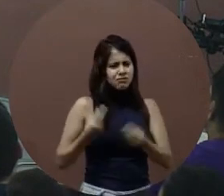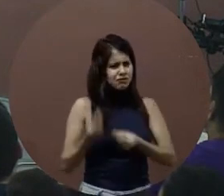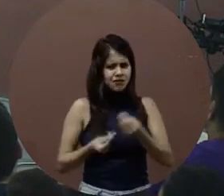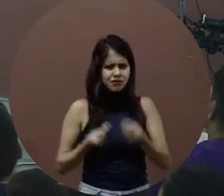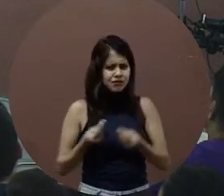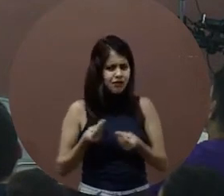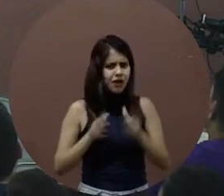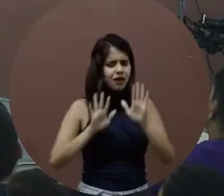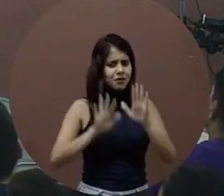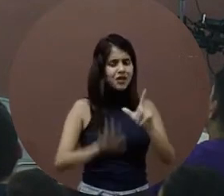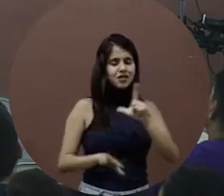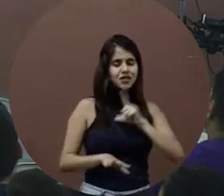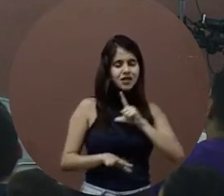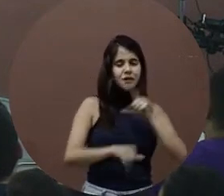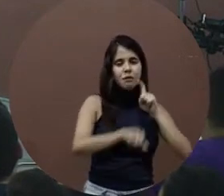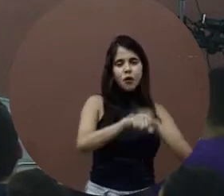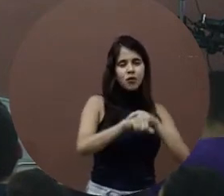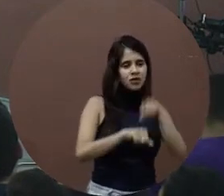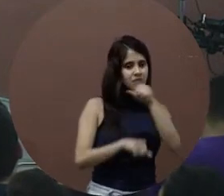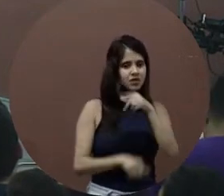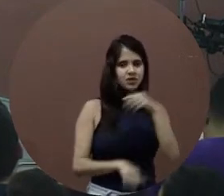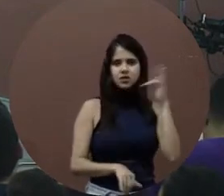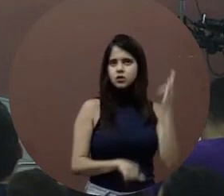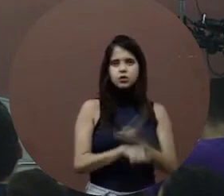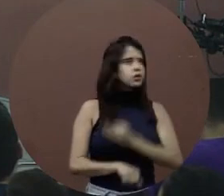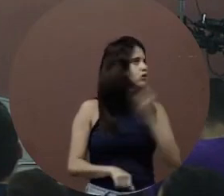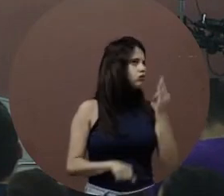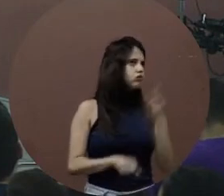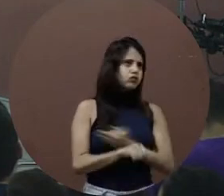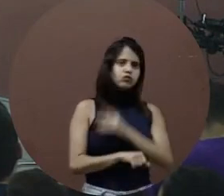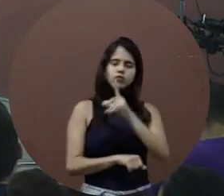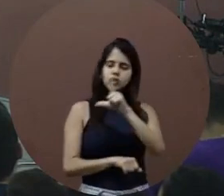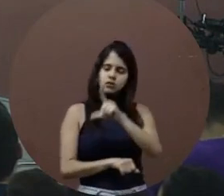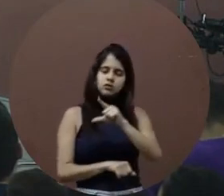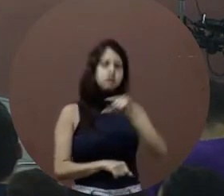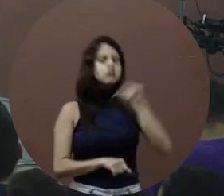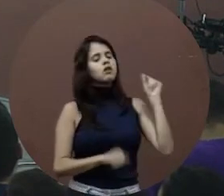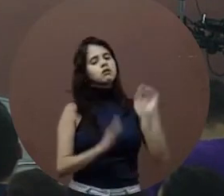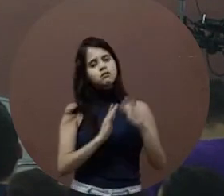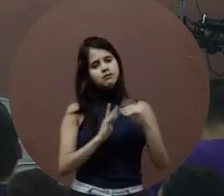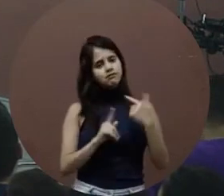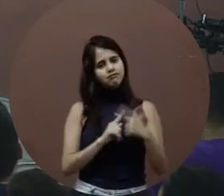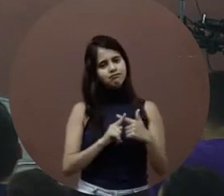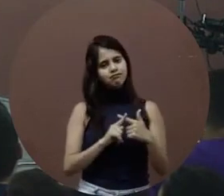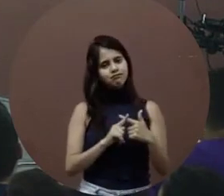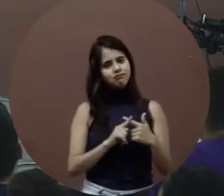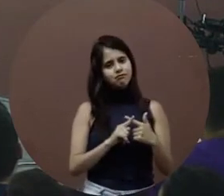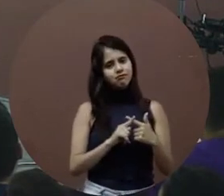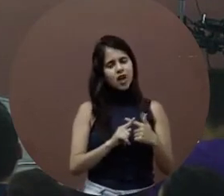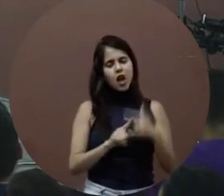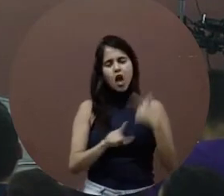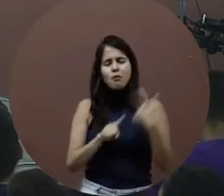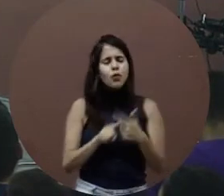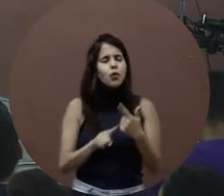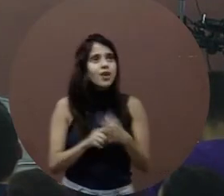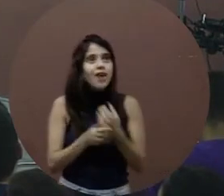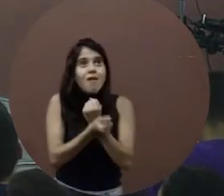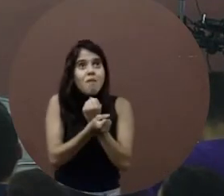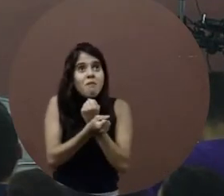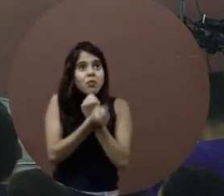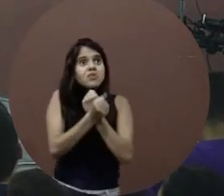Vai chegar um momento que você não vai aguentar, meu irmão. Você vai vazar, porque não tem como você prevalecer no meio da congregação dos